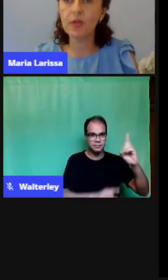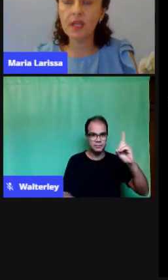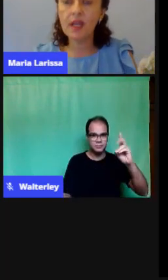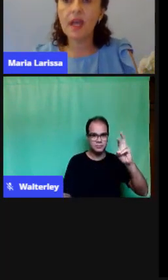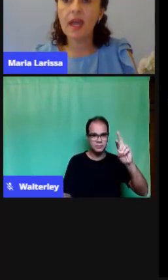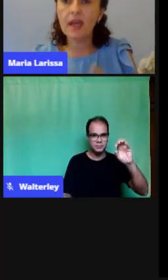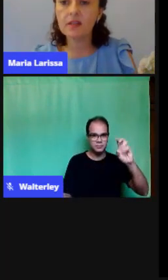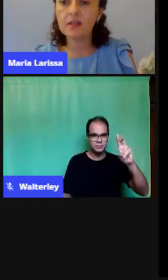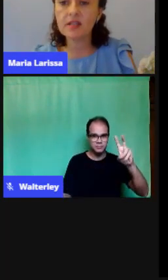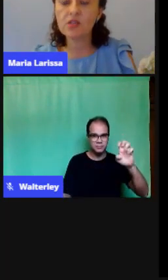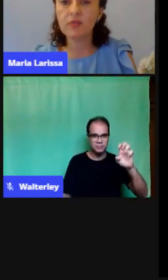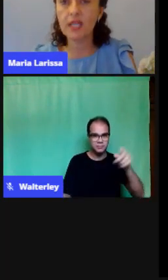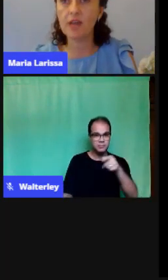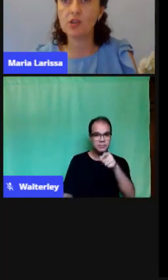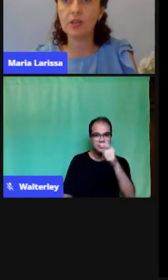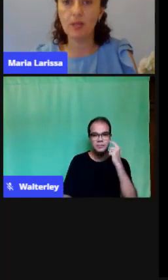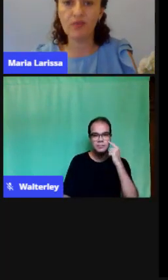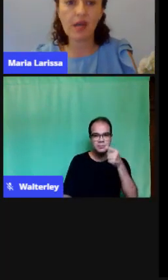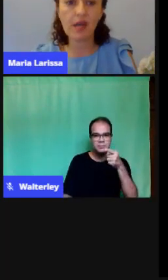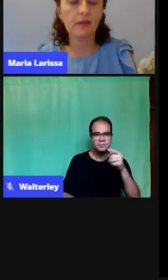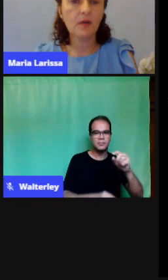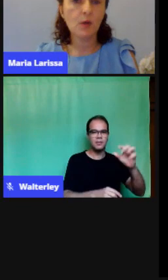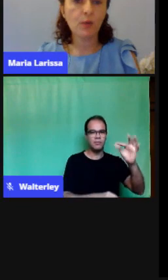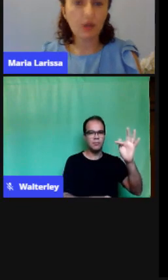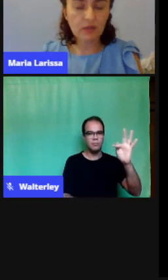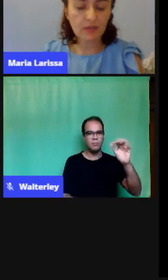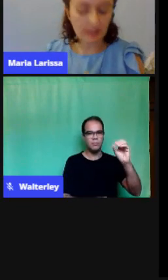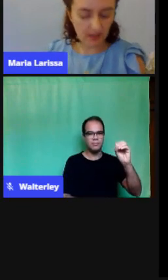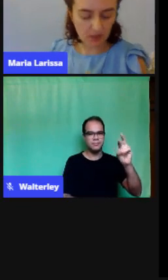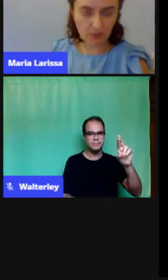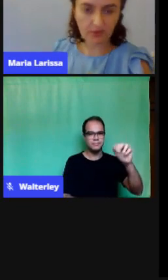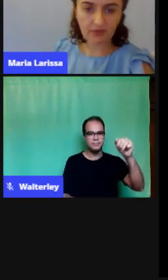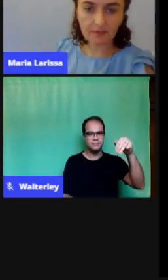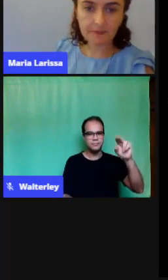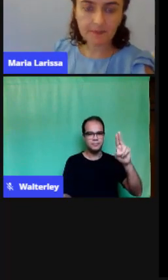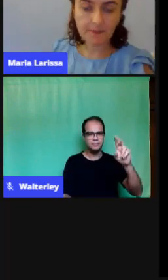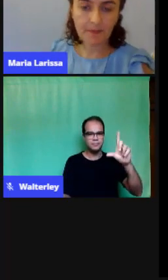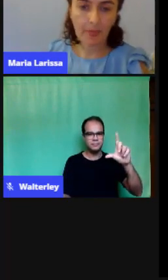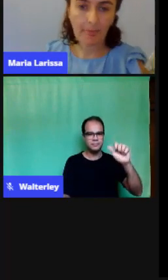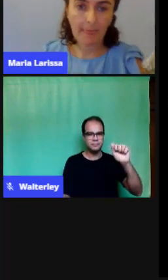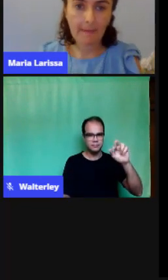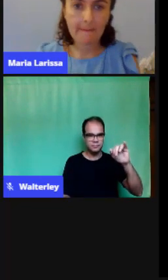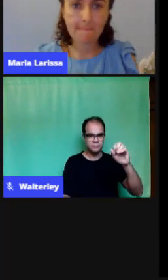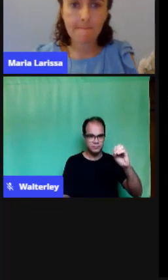a construir essa nossa atividade gamificada. Próximo slide, por favor.